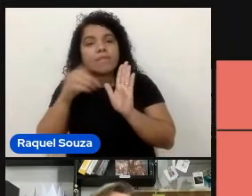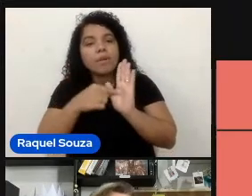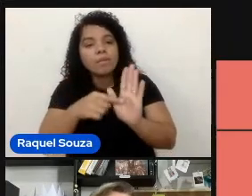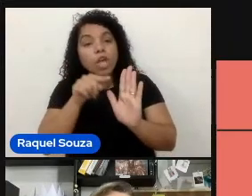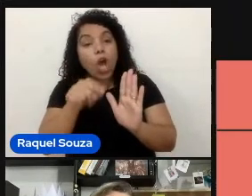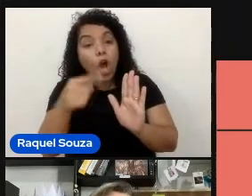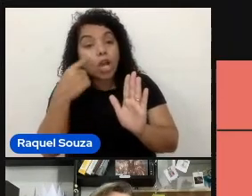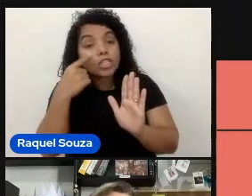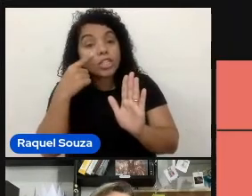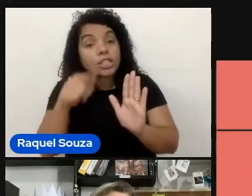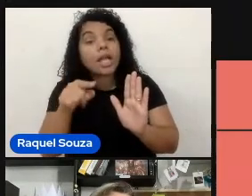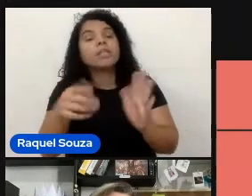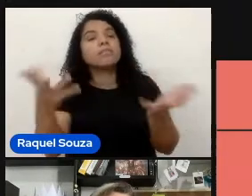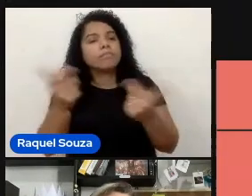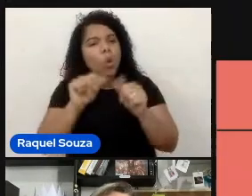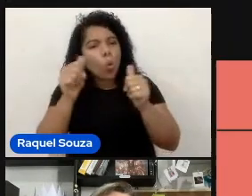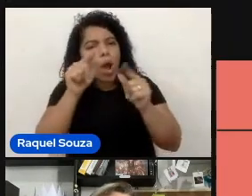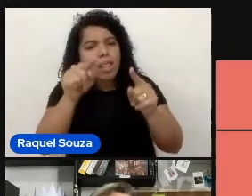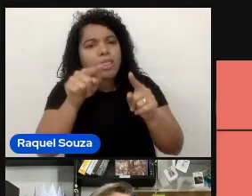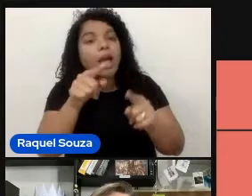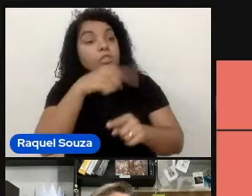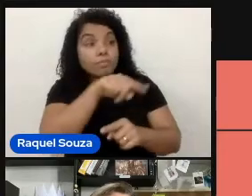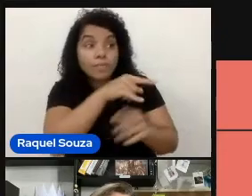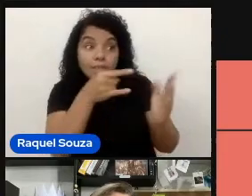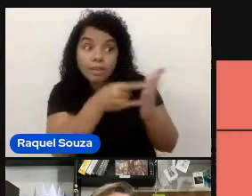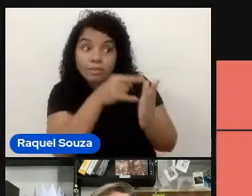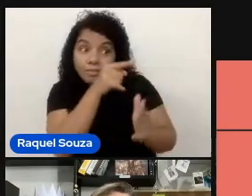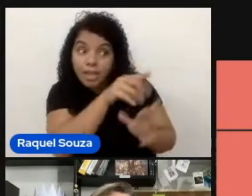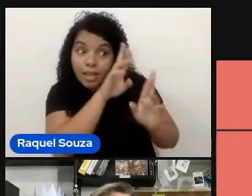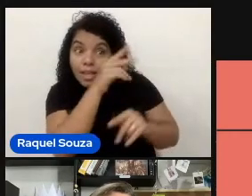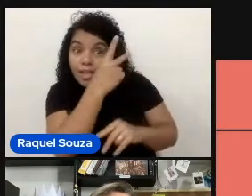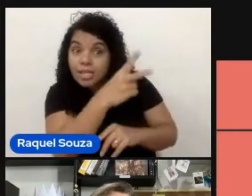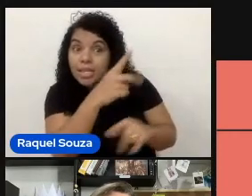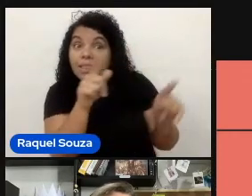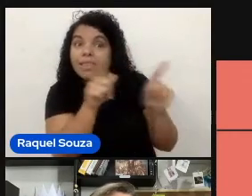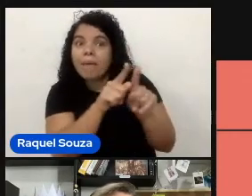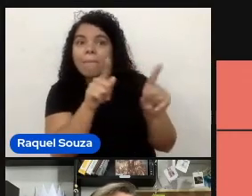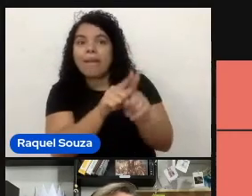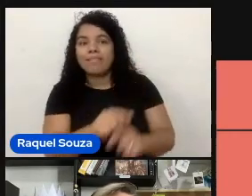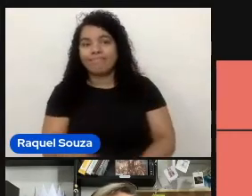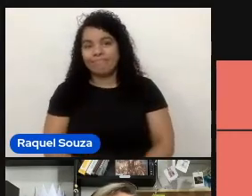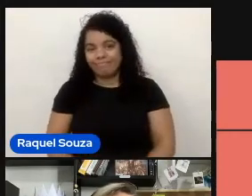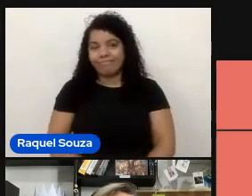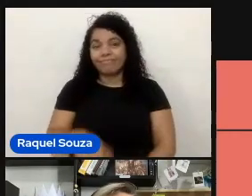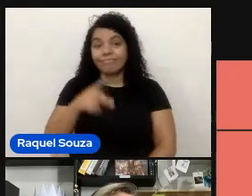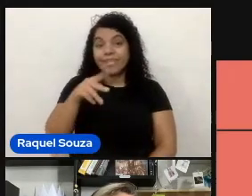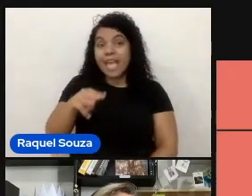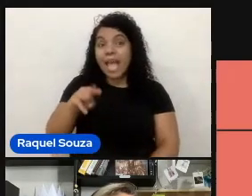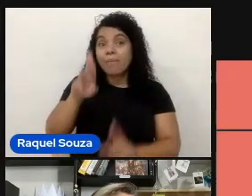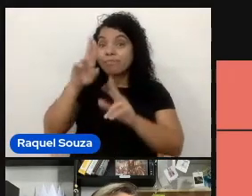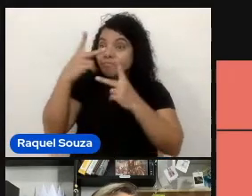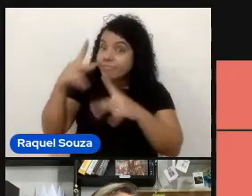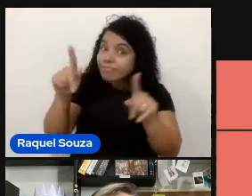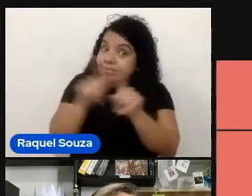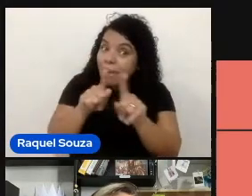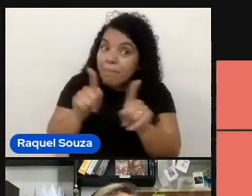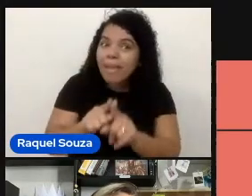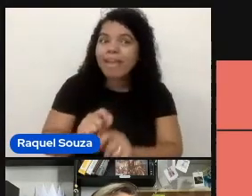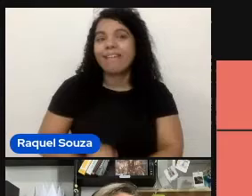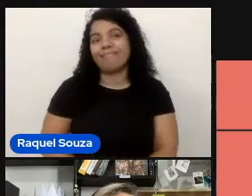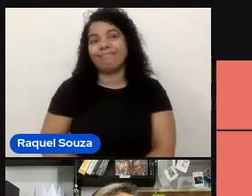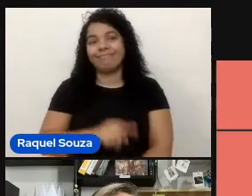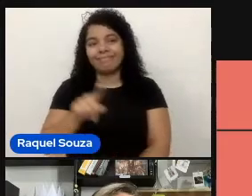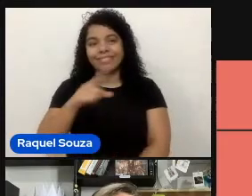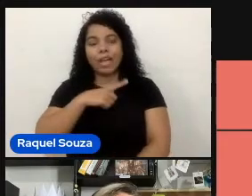com a bandeira da qualidade, desenvolvedor, a responsabilidade também é sua, PM, a responsabilidade é sua, vamos trazer informações ali para